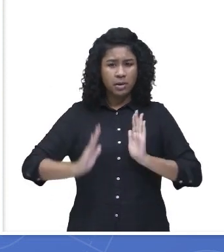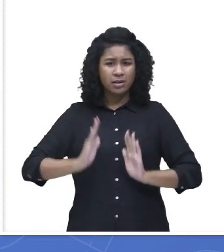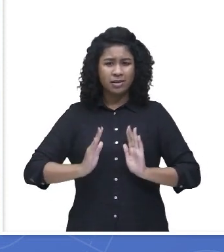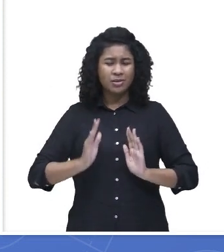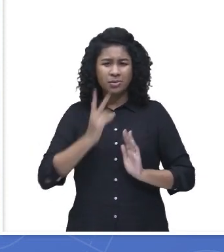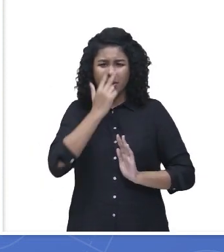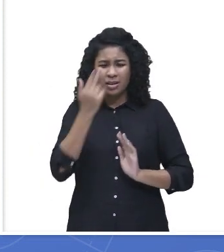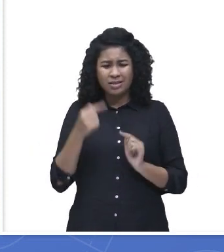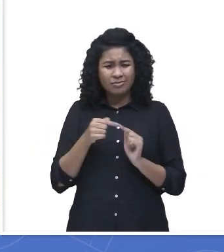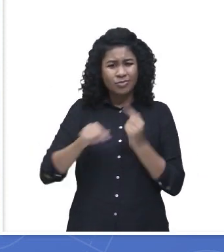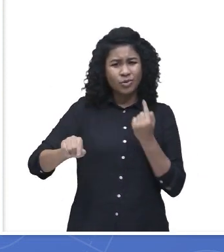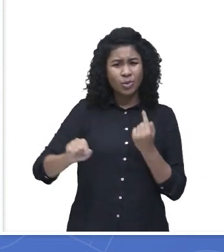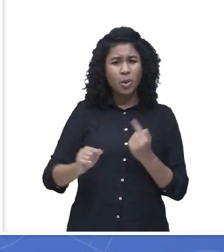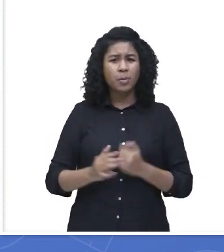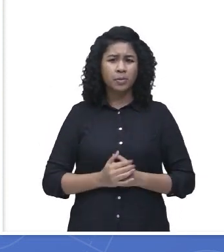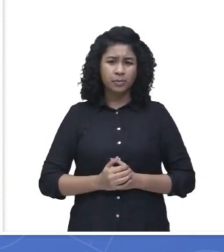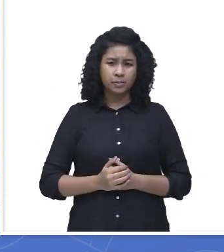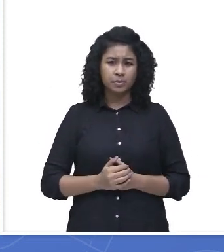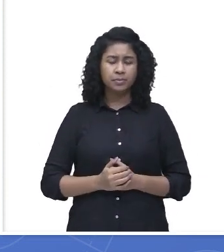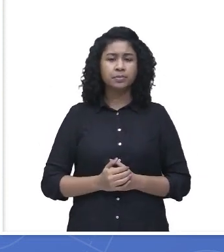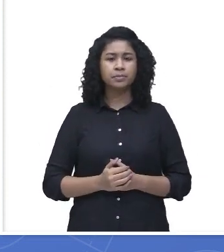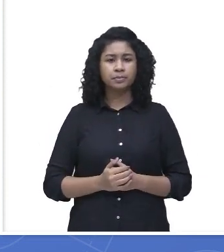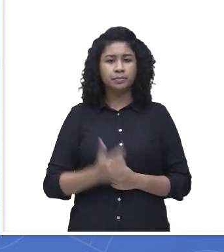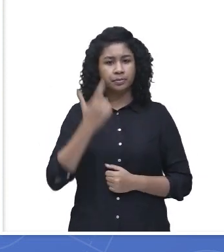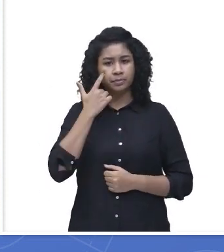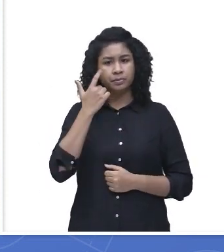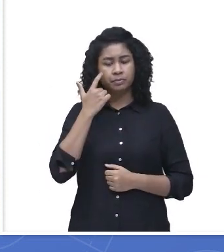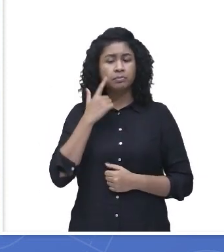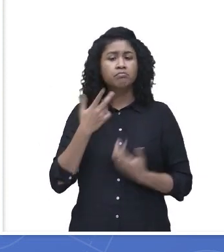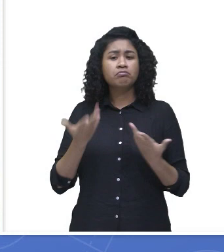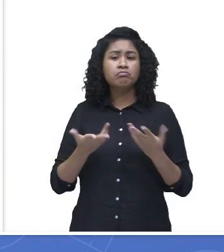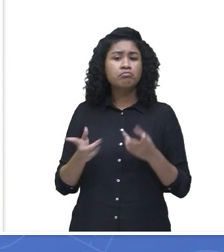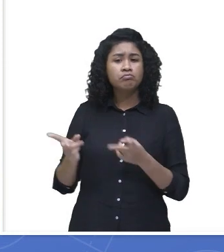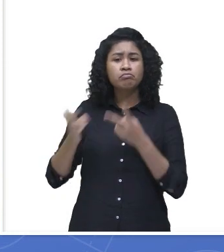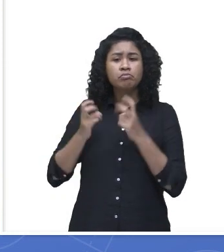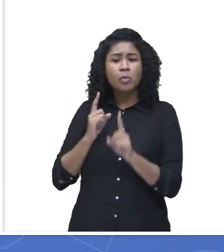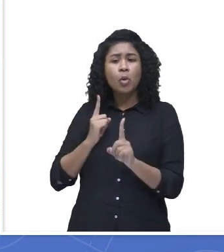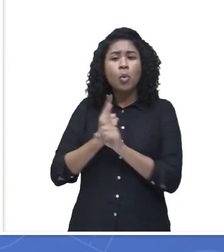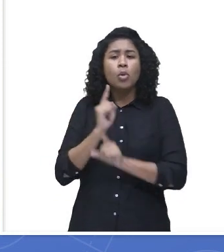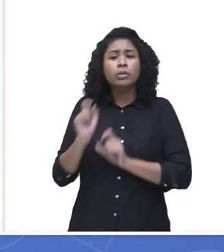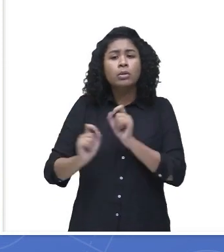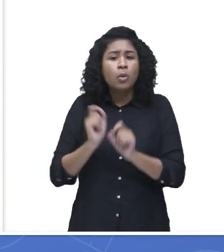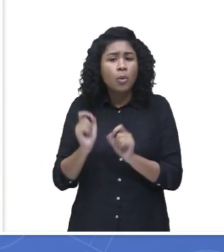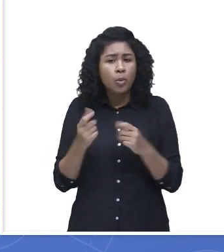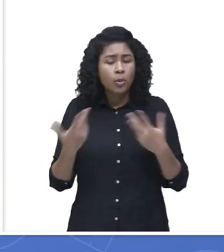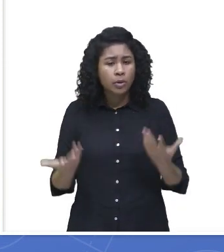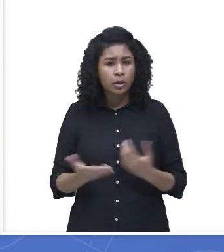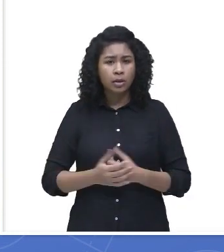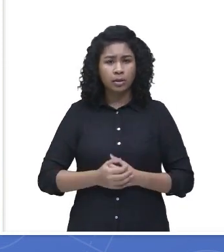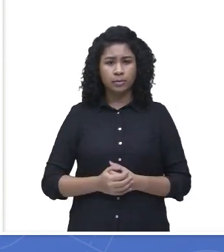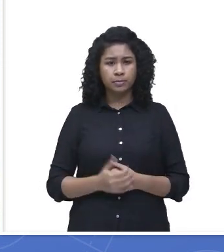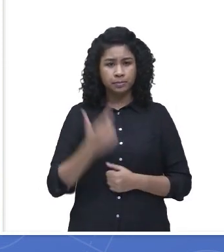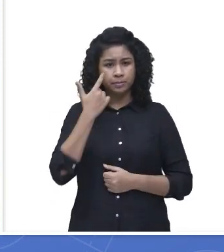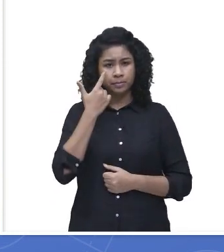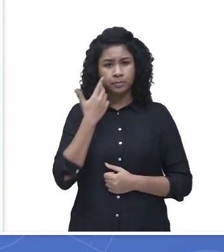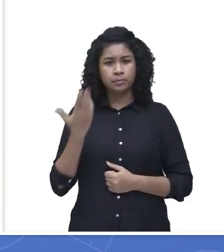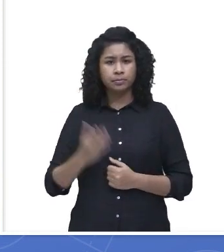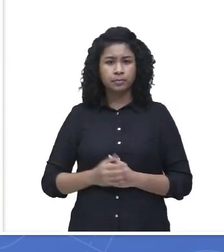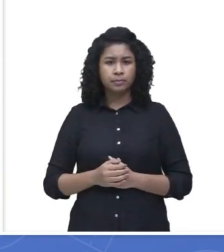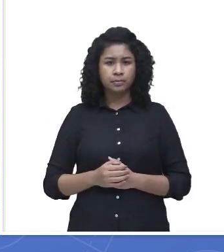num poema. Olha só nesses versos. O que, que nós vamos encontrar? Ó, que importa a mim que a bicharia